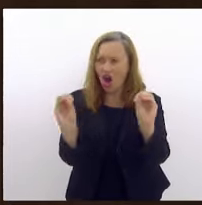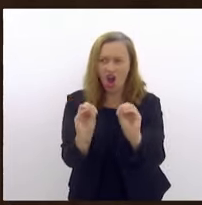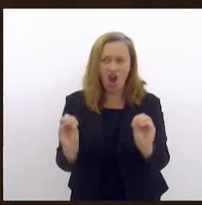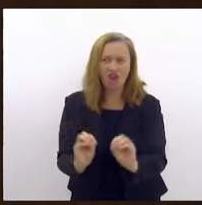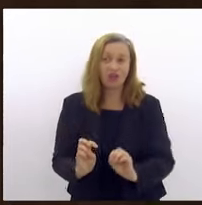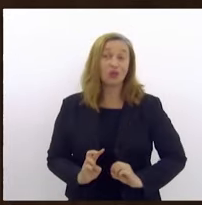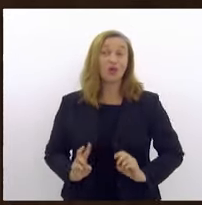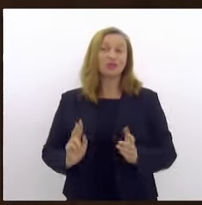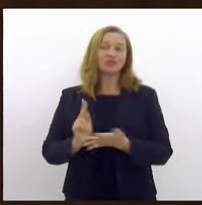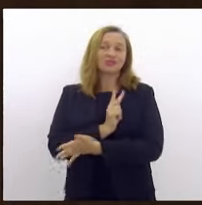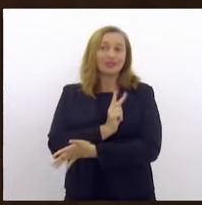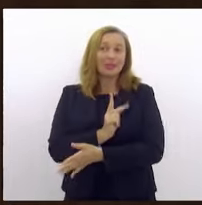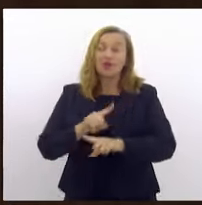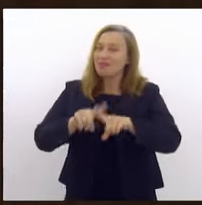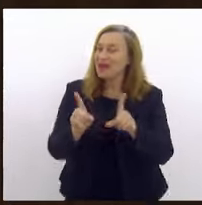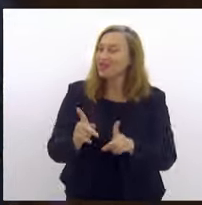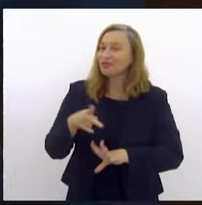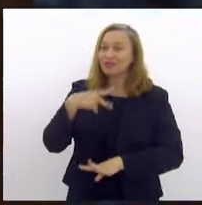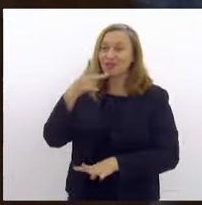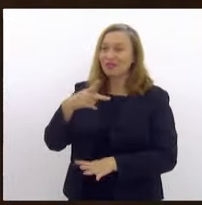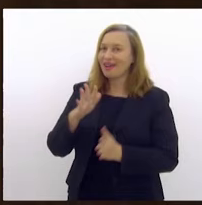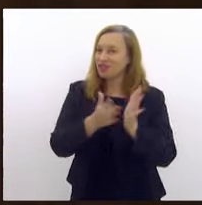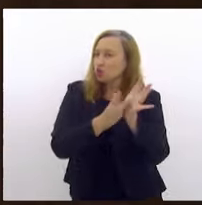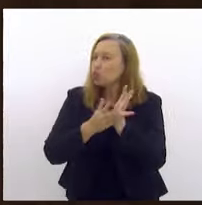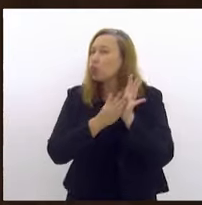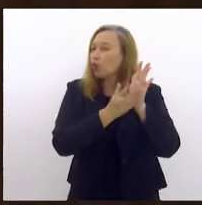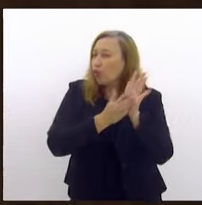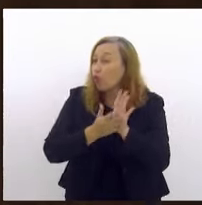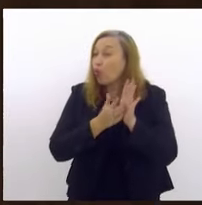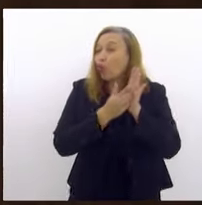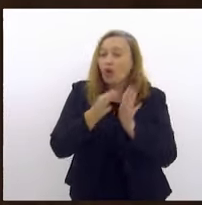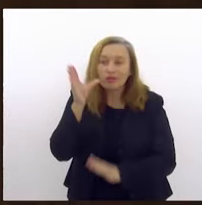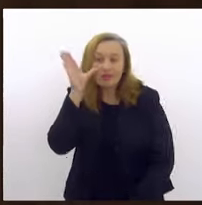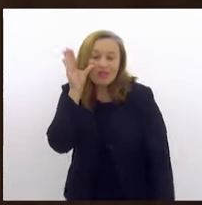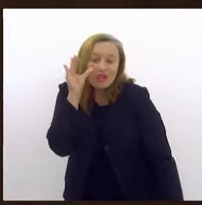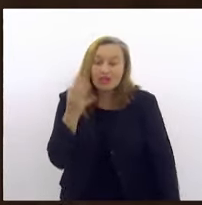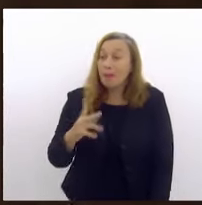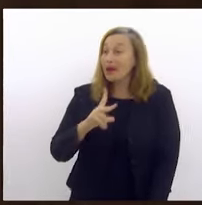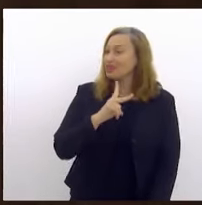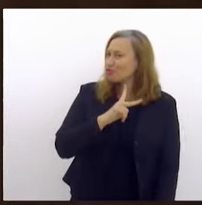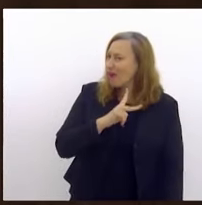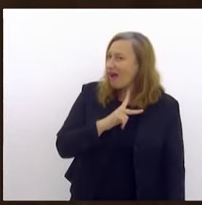escárnio. Mas quando se fala de samba, interesse pessoal